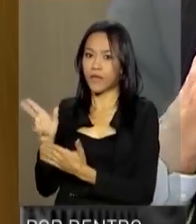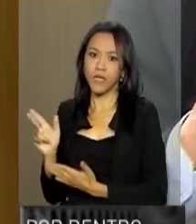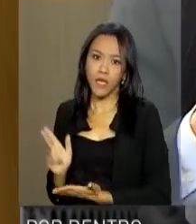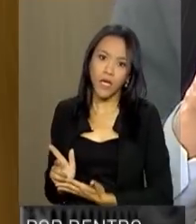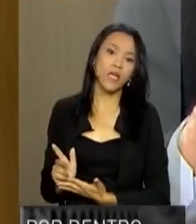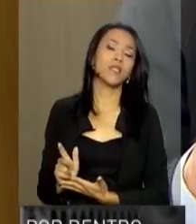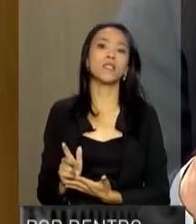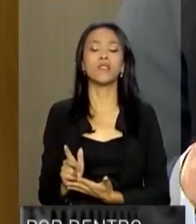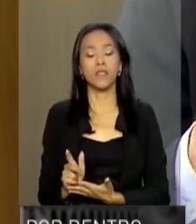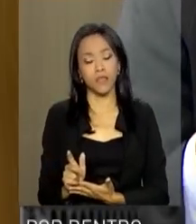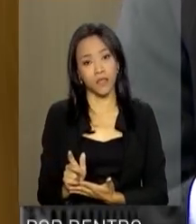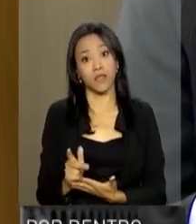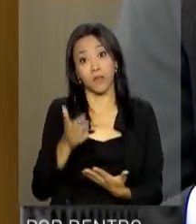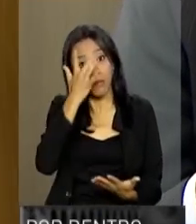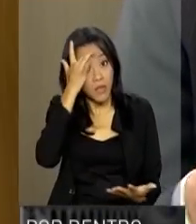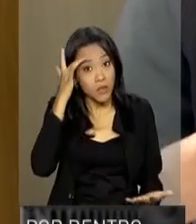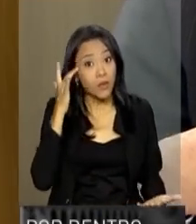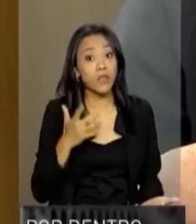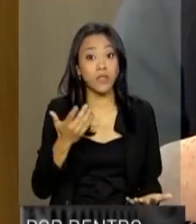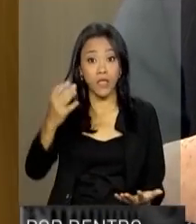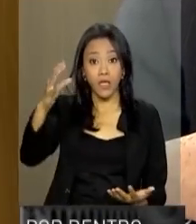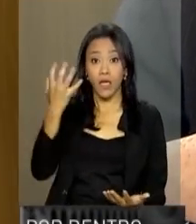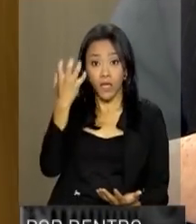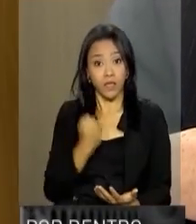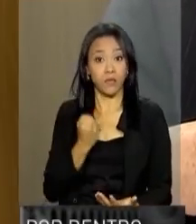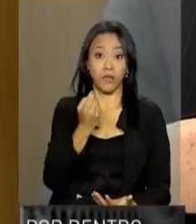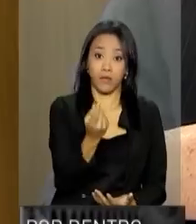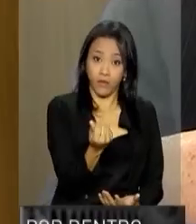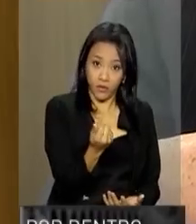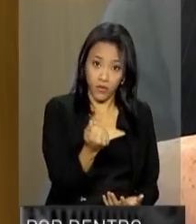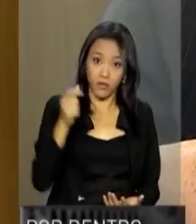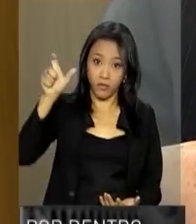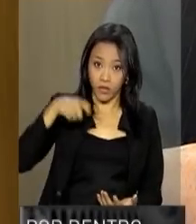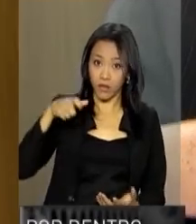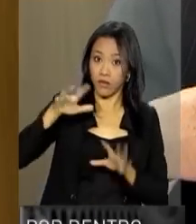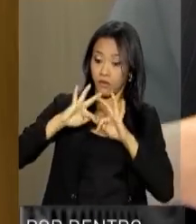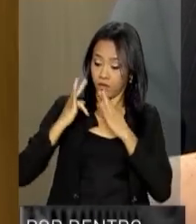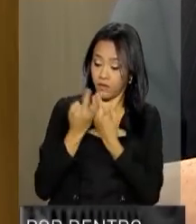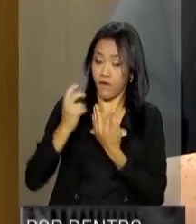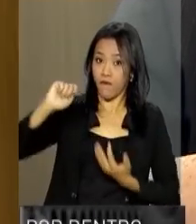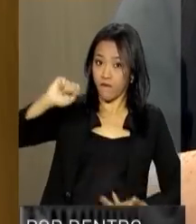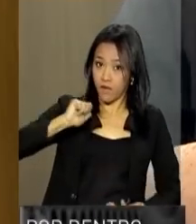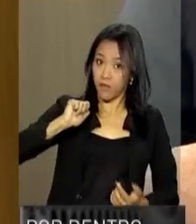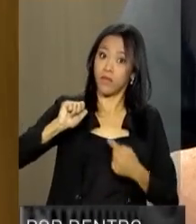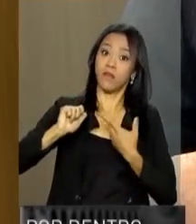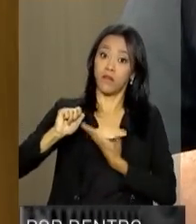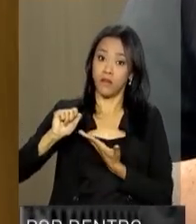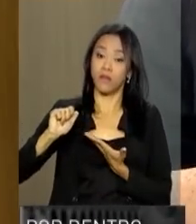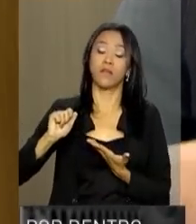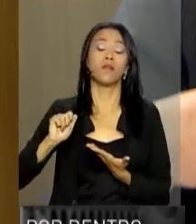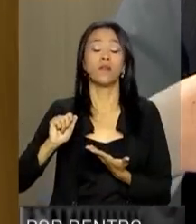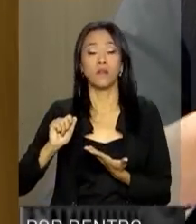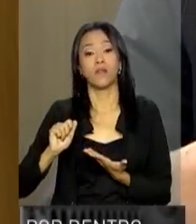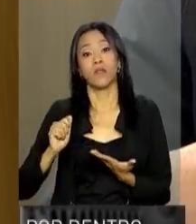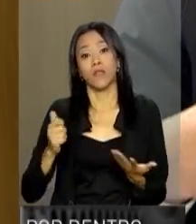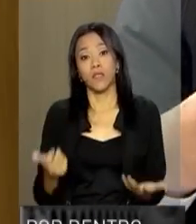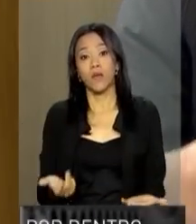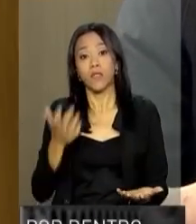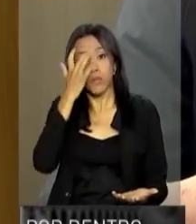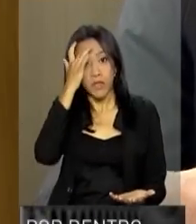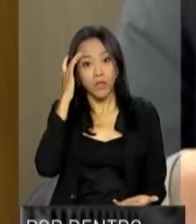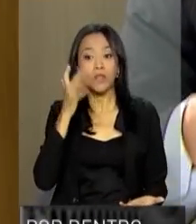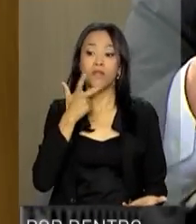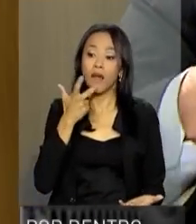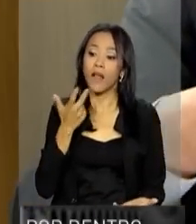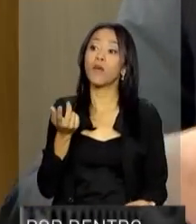possibilidades de pessoas estarem ganhando que elas ganham é é autodeclaratório o bolsa-família pessoas chega